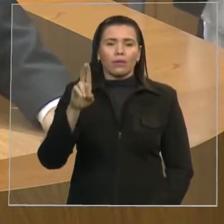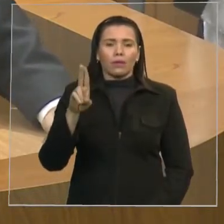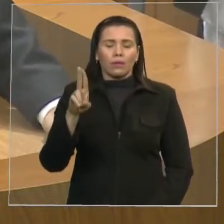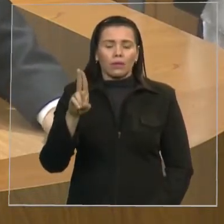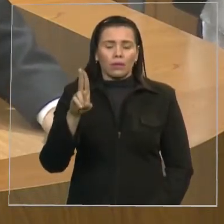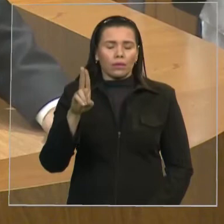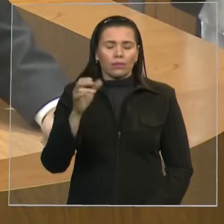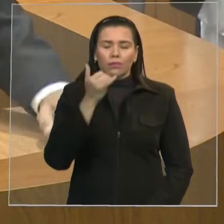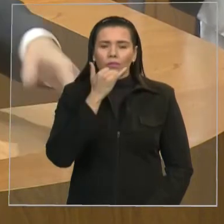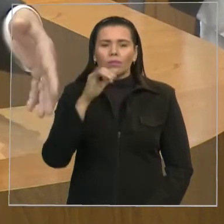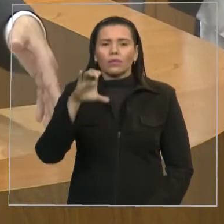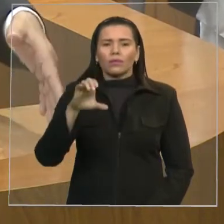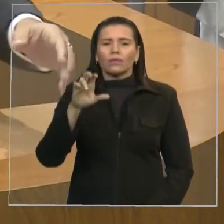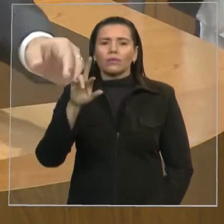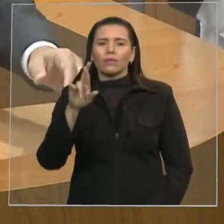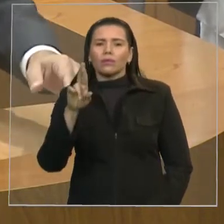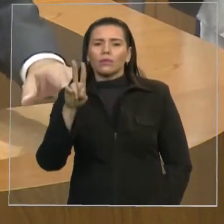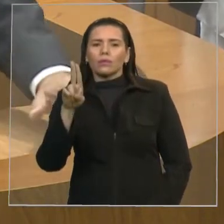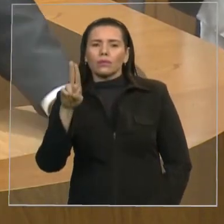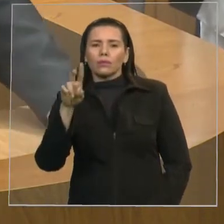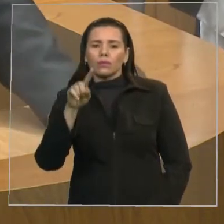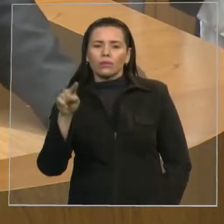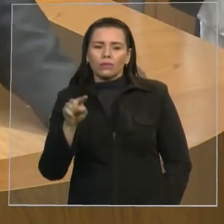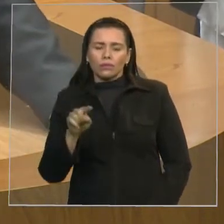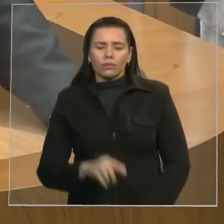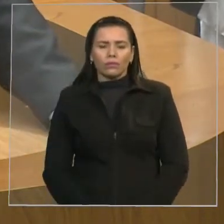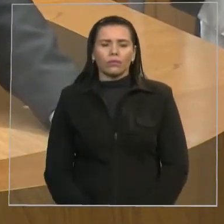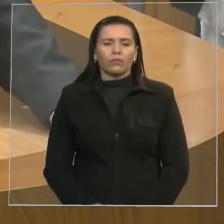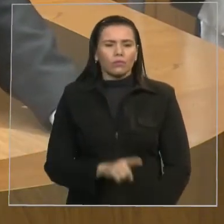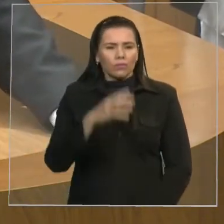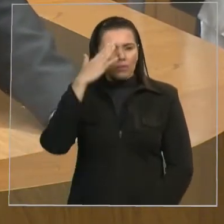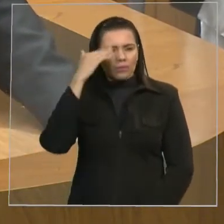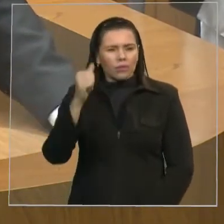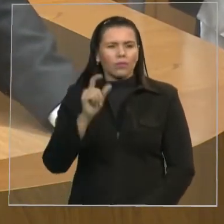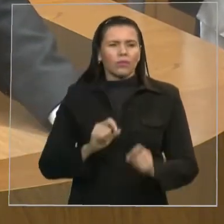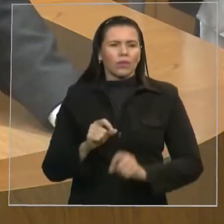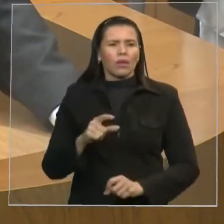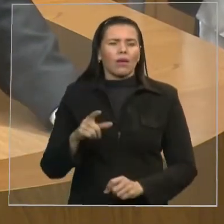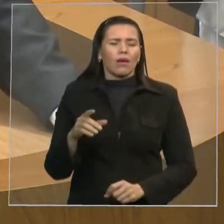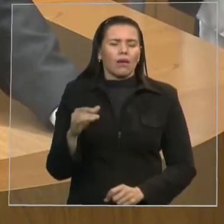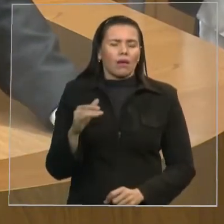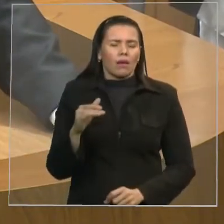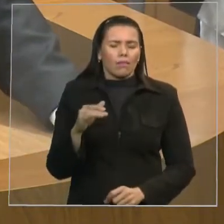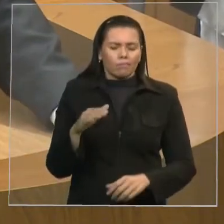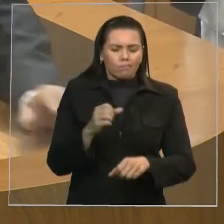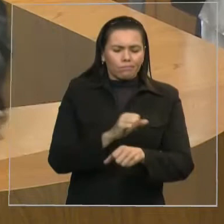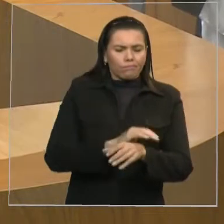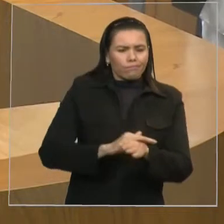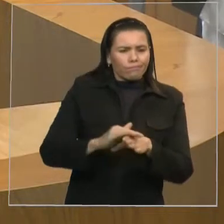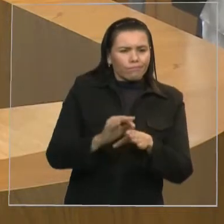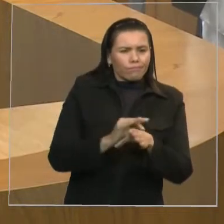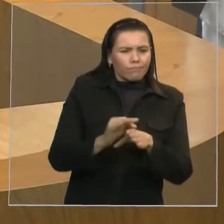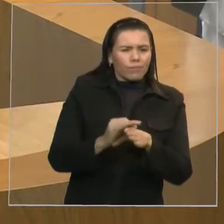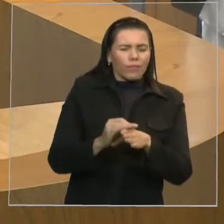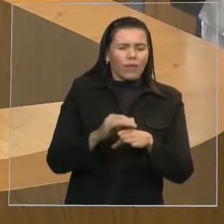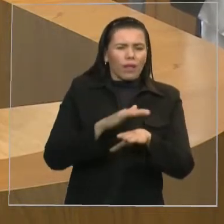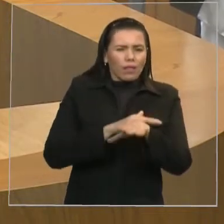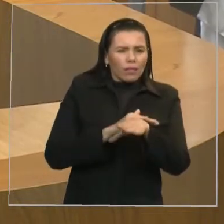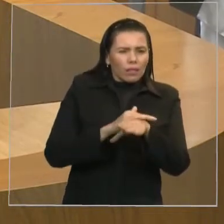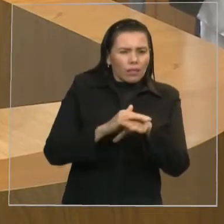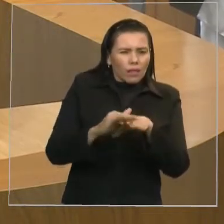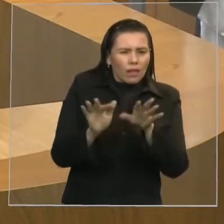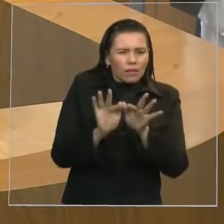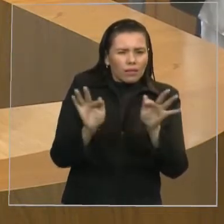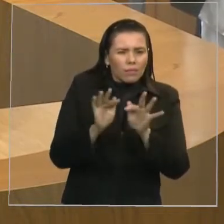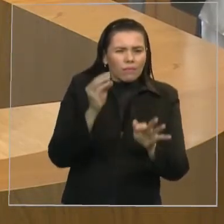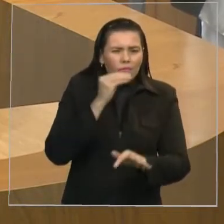de Humberto de Campos. Muitas das vezes essas estradas não aguentam, não suportam, estão esburacadas. Essa é uma das